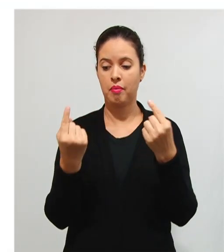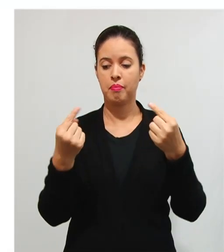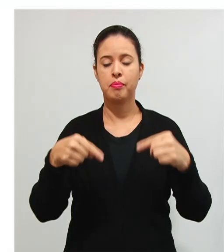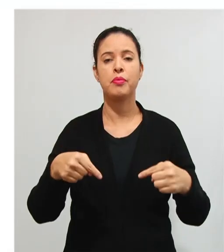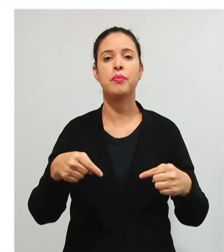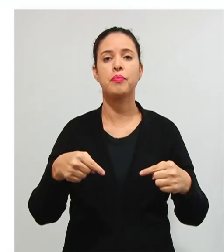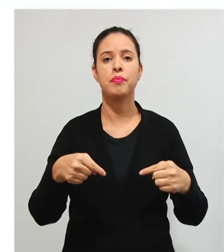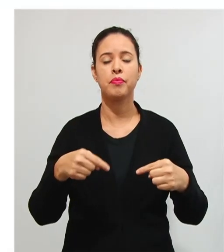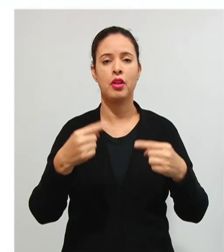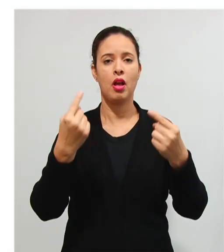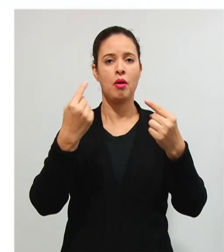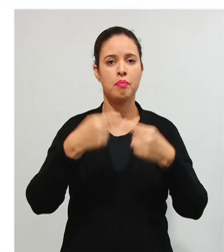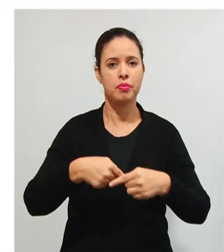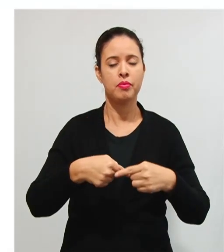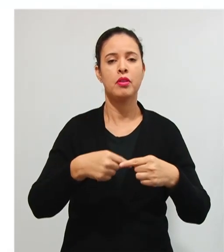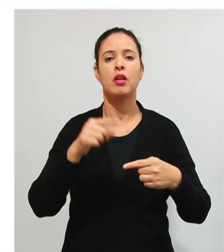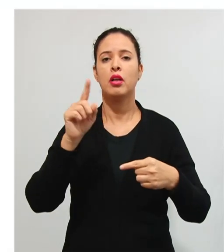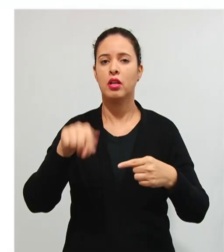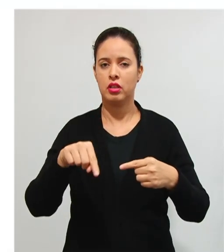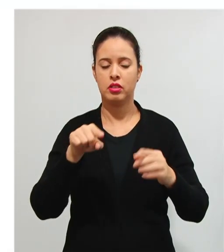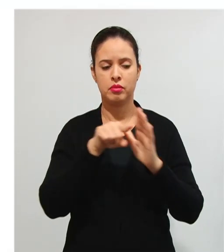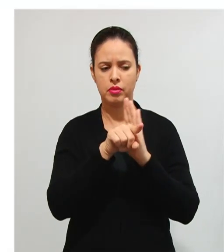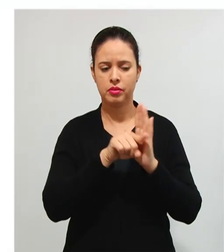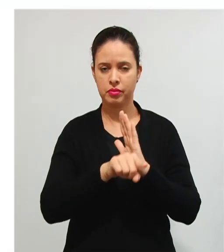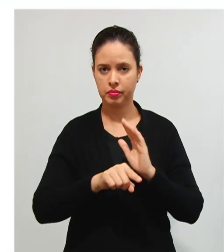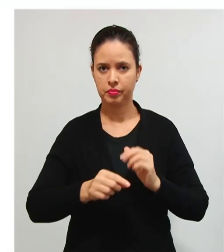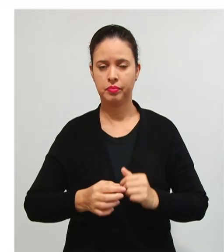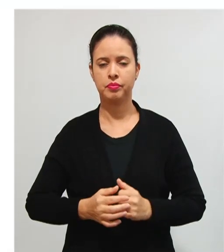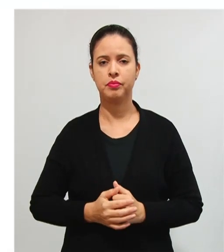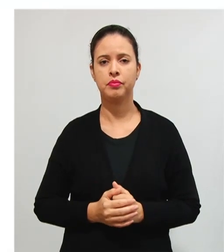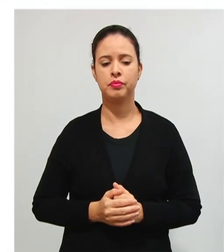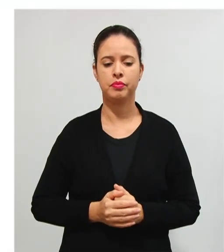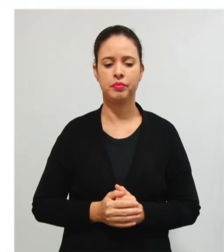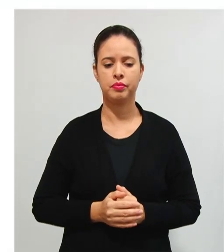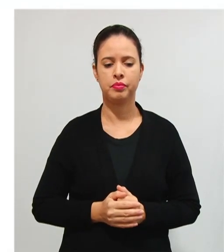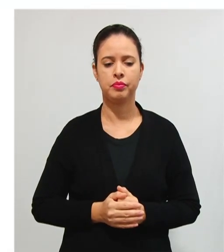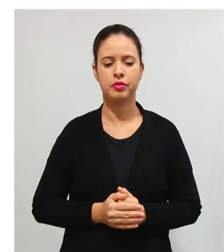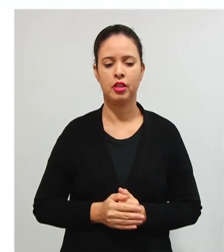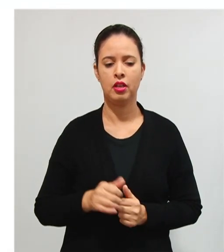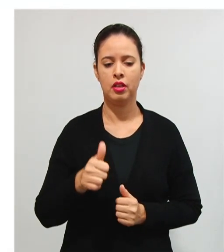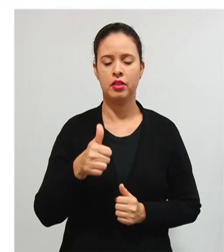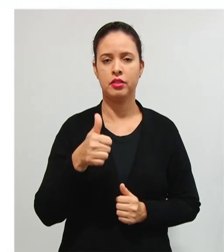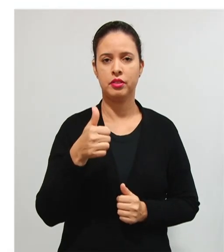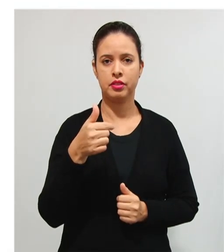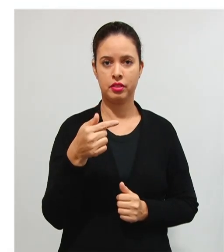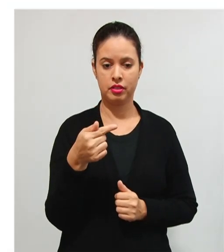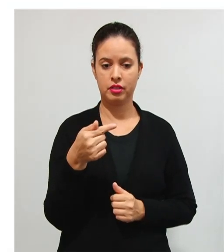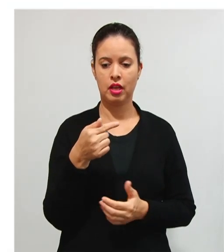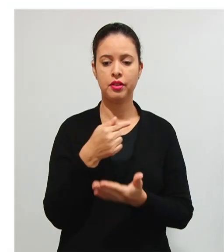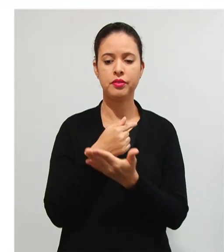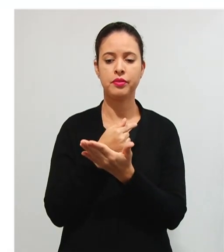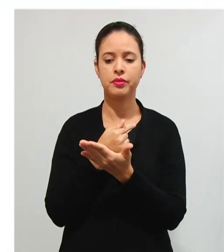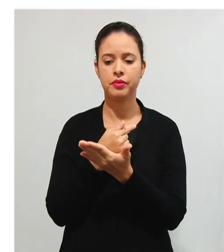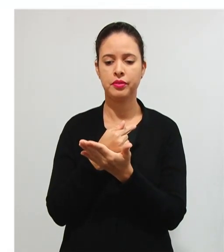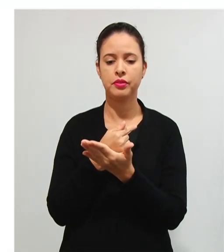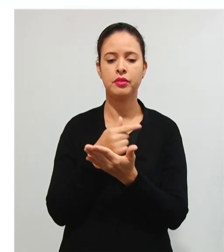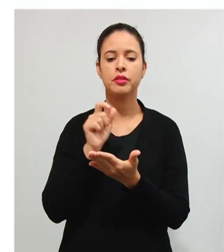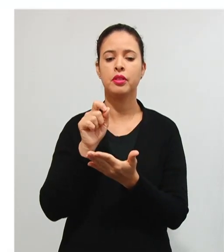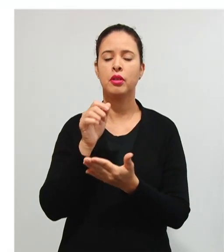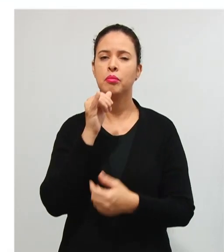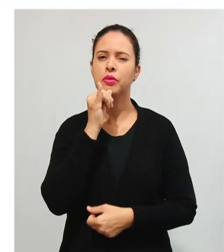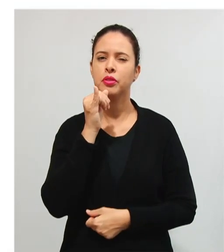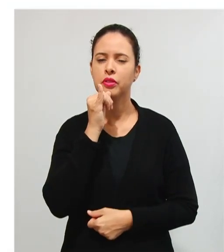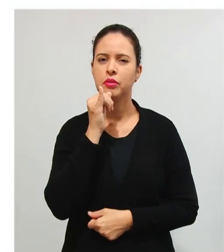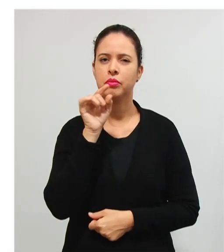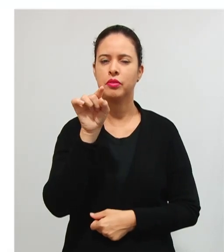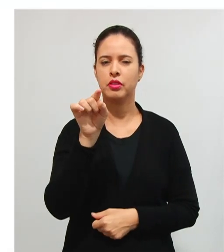competição em torno daquelas perguntas. O Mentimeter, que é uma ferramenta de engajamento. Então, por exemplo, está fazendo